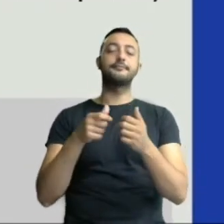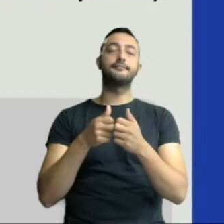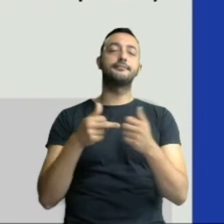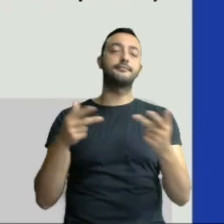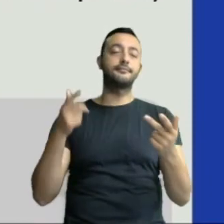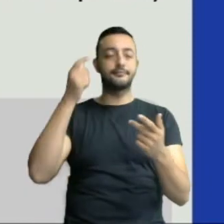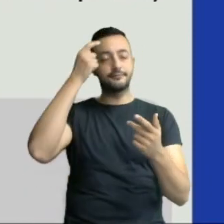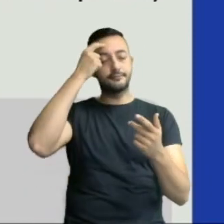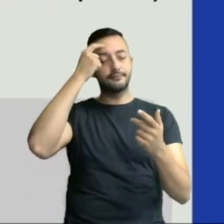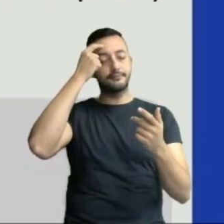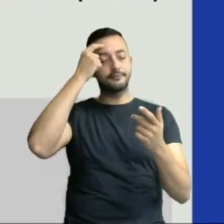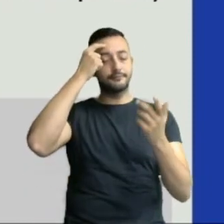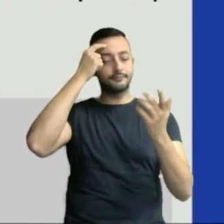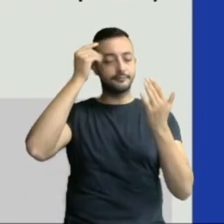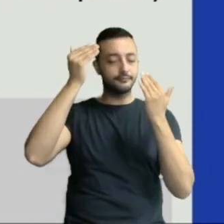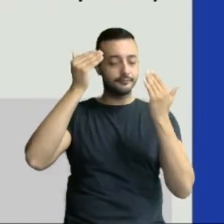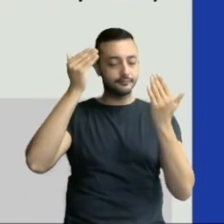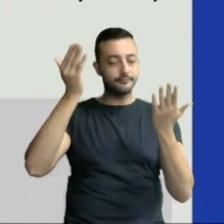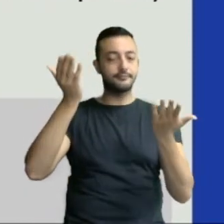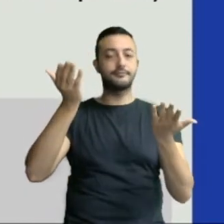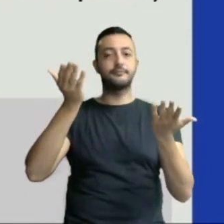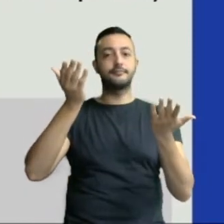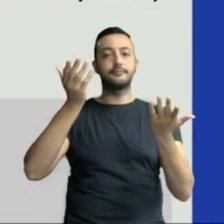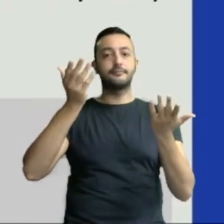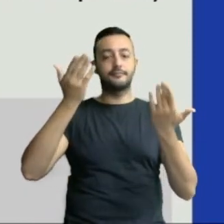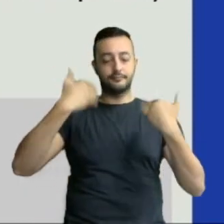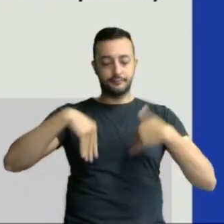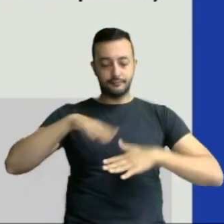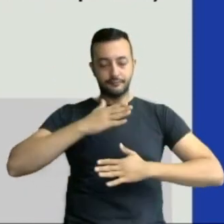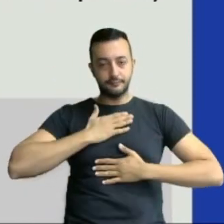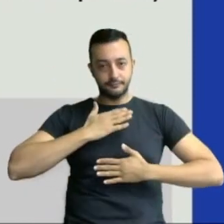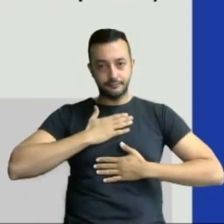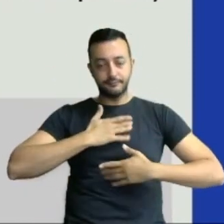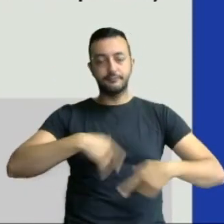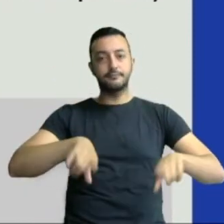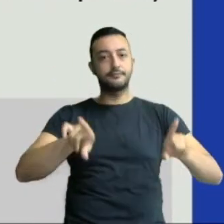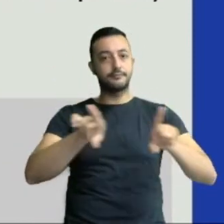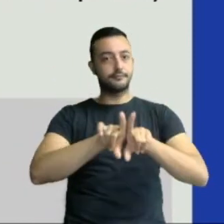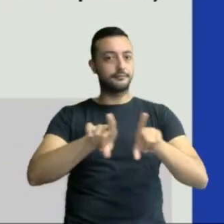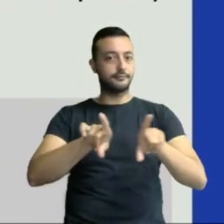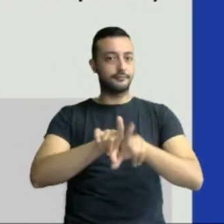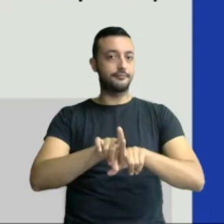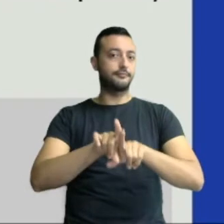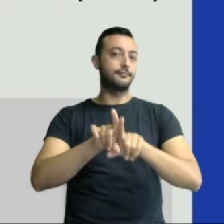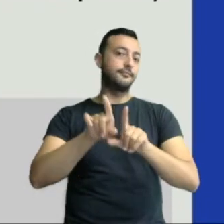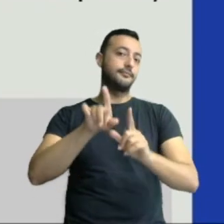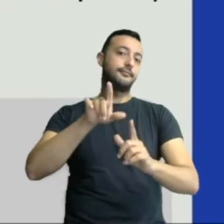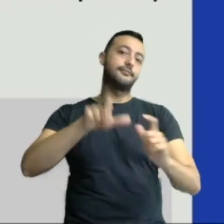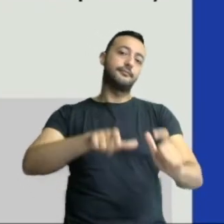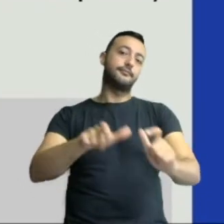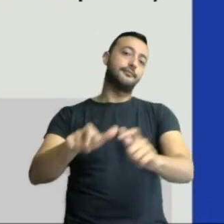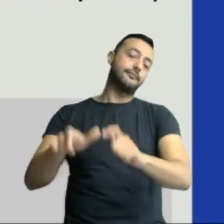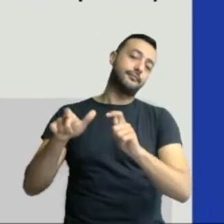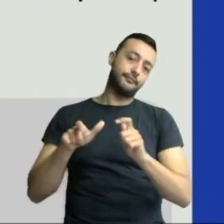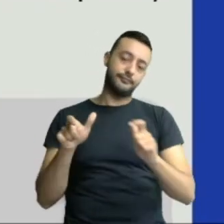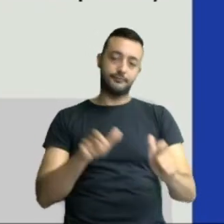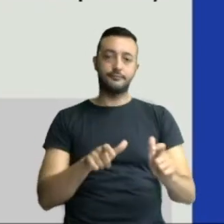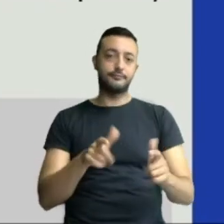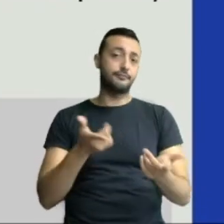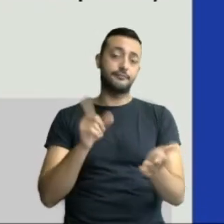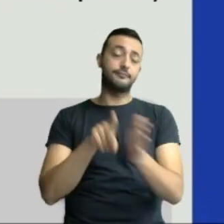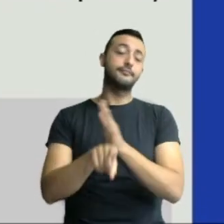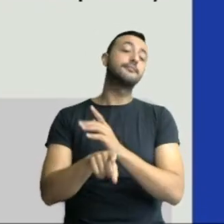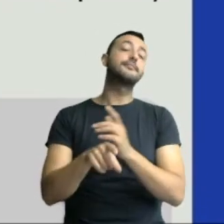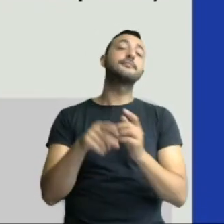questões psicológicas, físicas e até mesmo geográficas. É uma outra forma de saber uma opinião